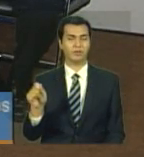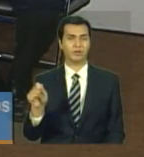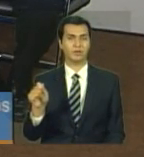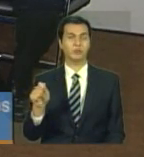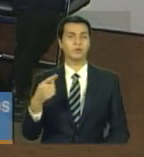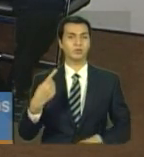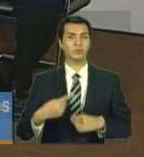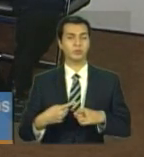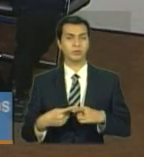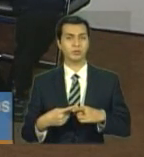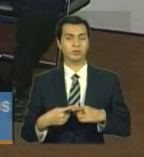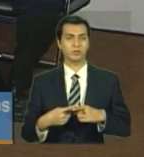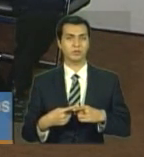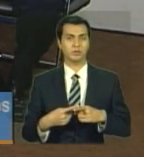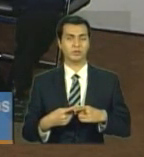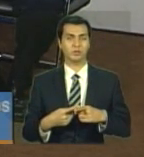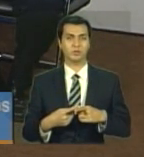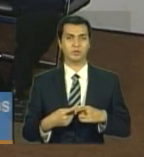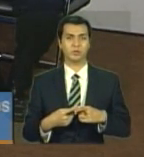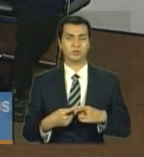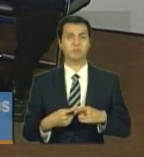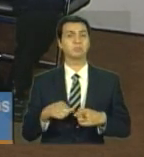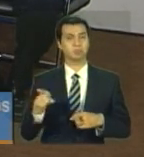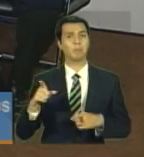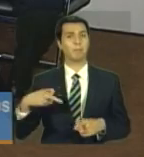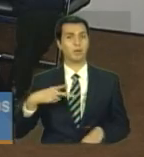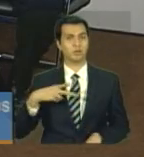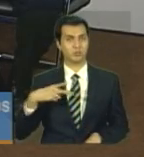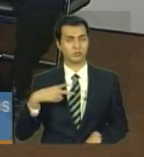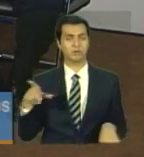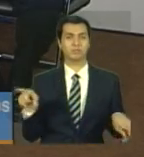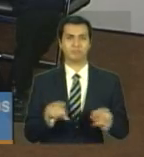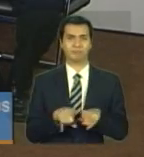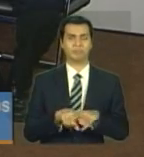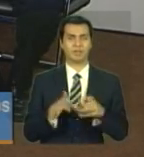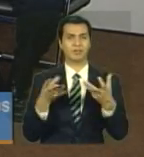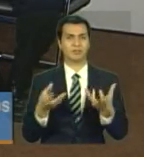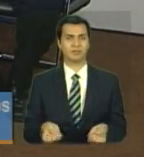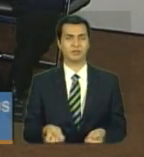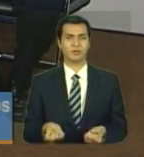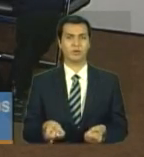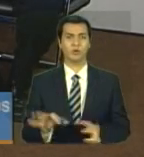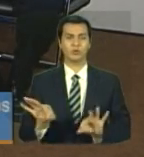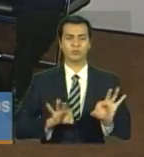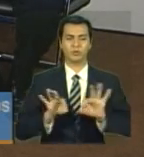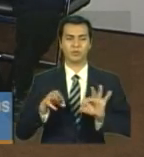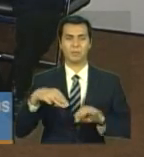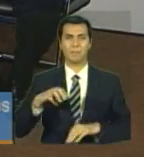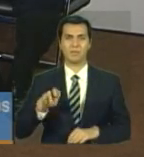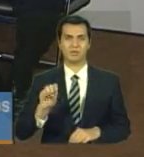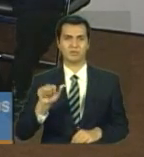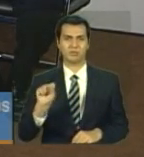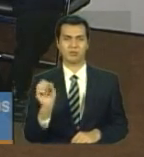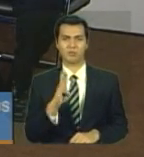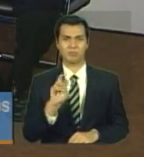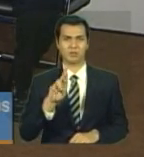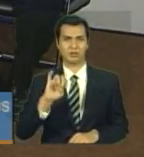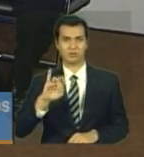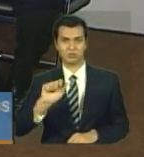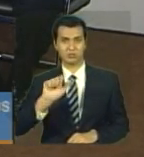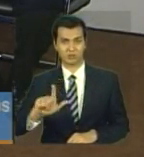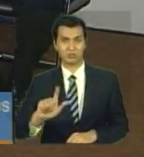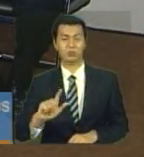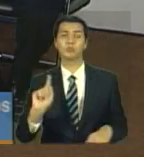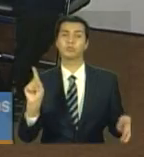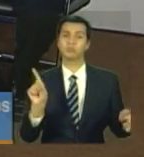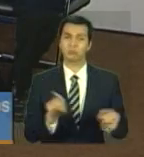chega só nos programas também, né, que é público, também chega também lá no privado. O Mesa Brasil realiza um trabalho excelente, além, por exemplo, de ter um banco de alimento